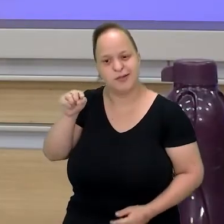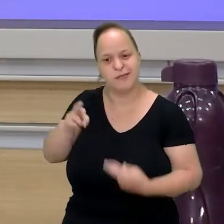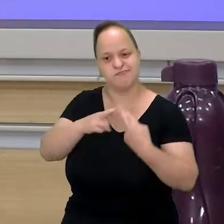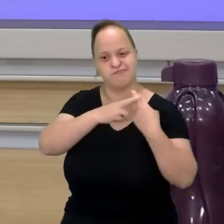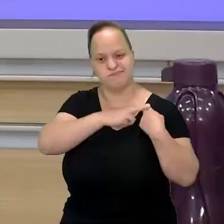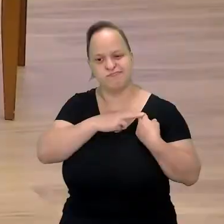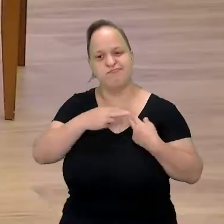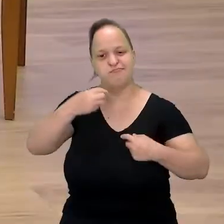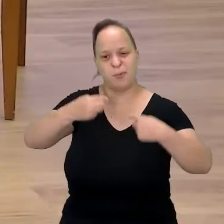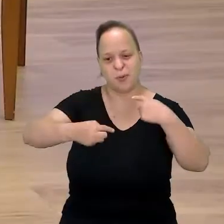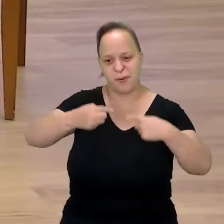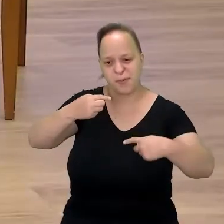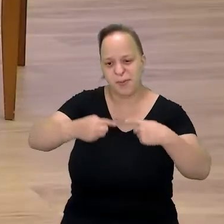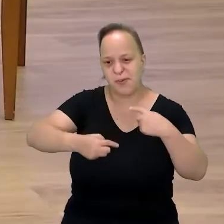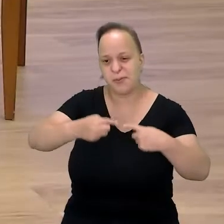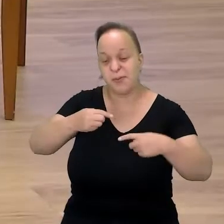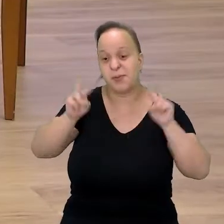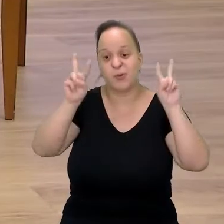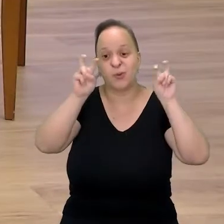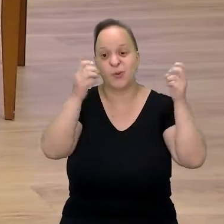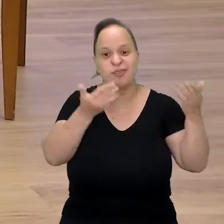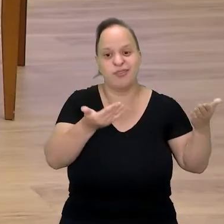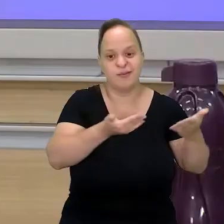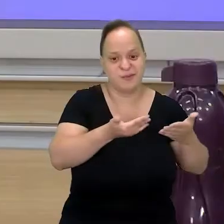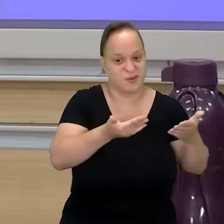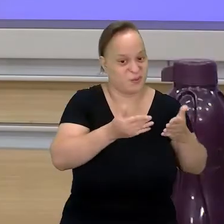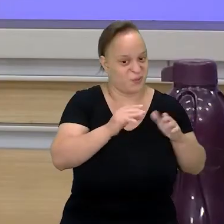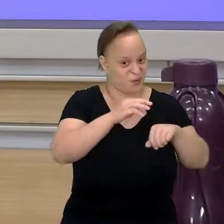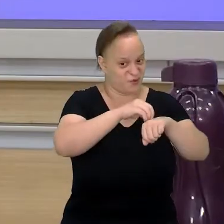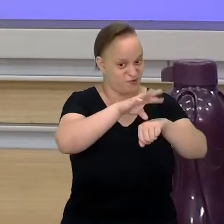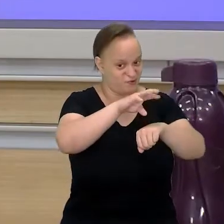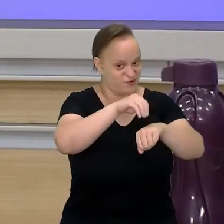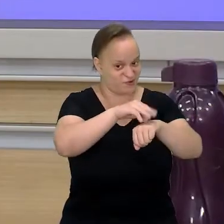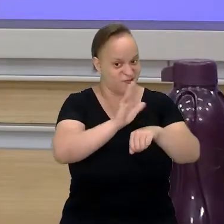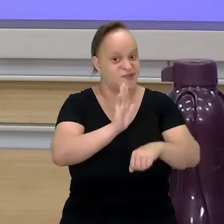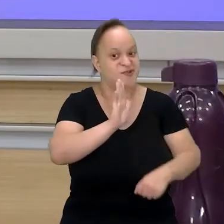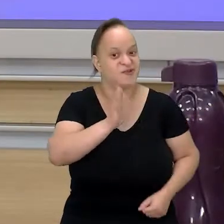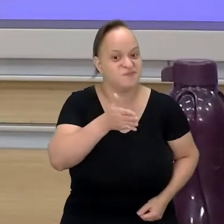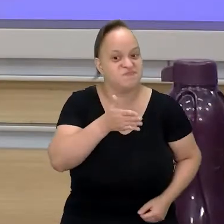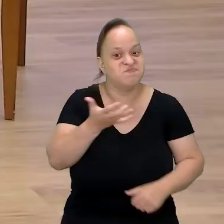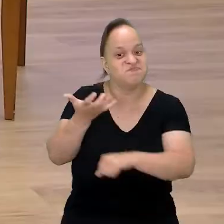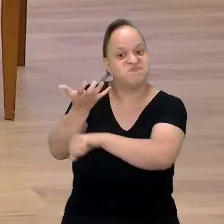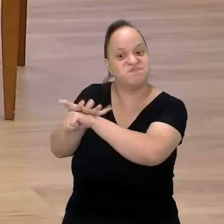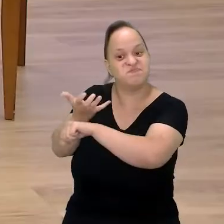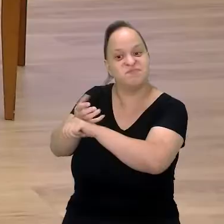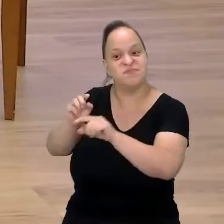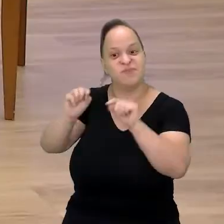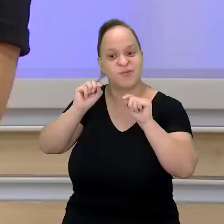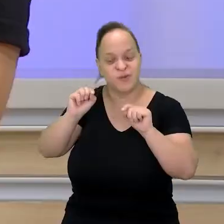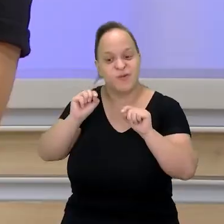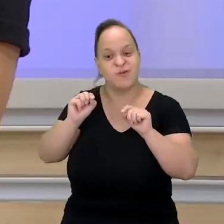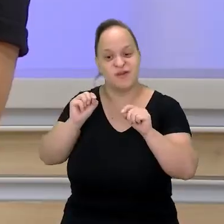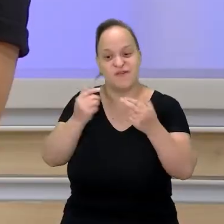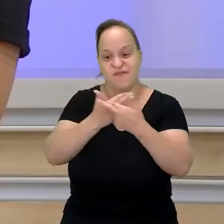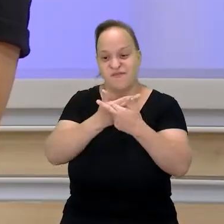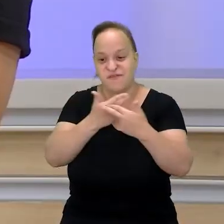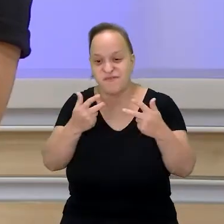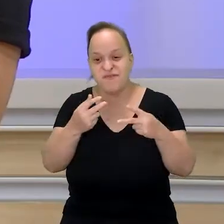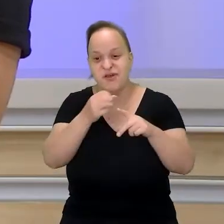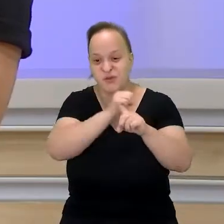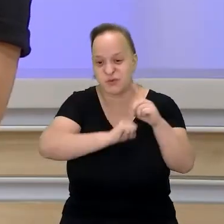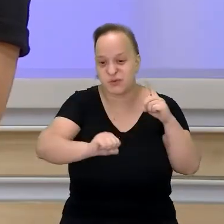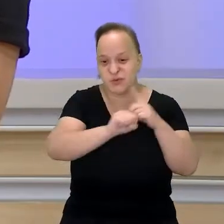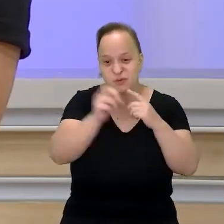assunto que nós vamos trabalhar hoje na nossa aula. Olha, eu já dando spoiler. Seu componente era aspectos socioculturais Da alimentação.